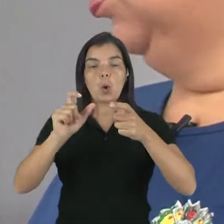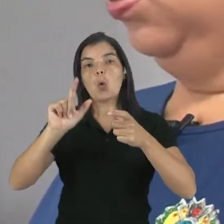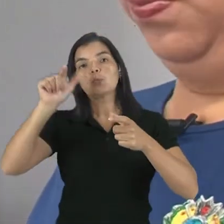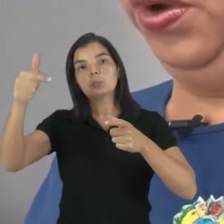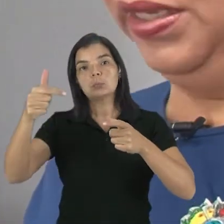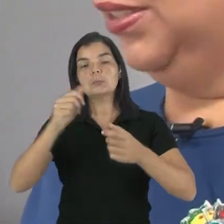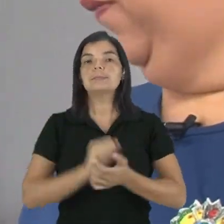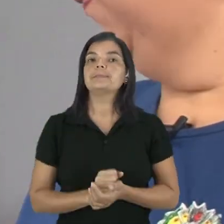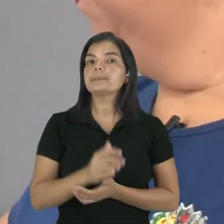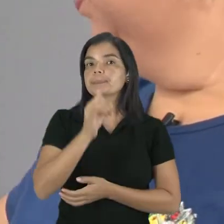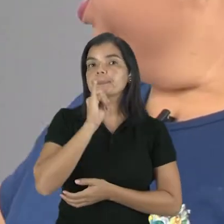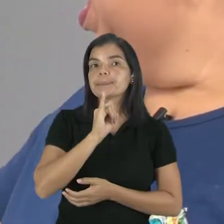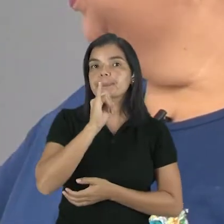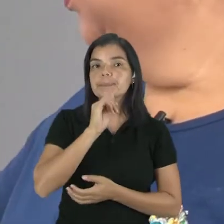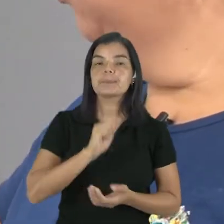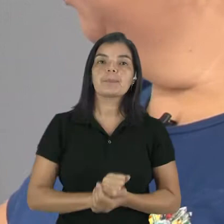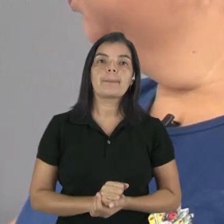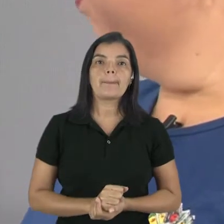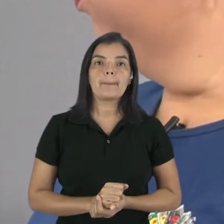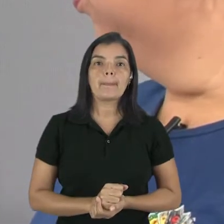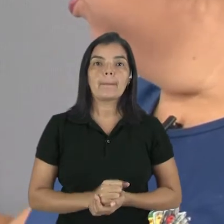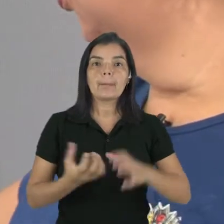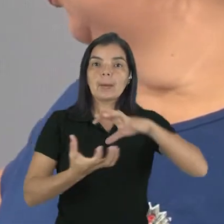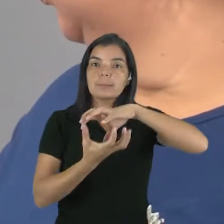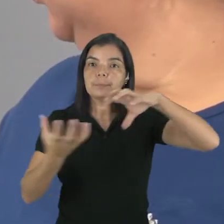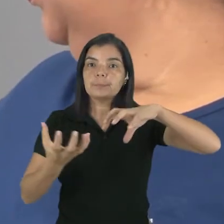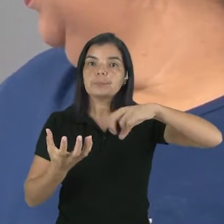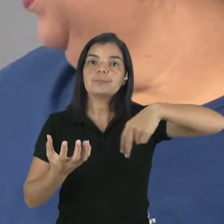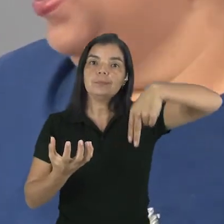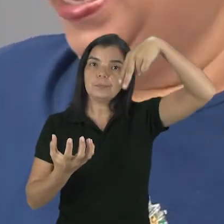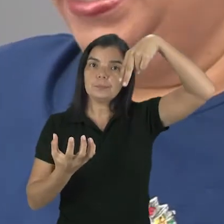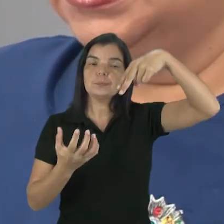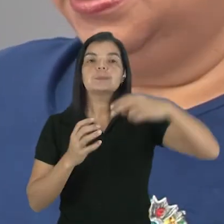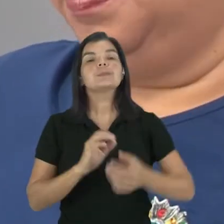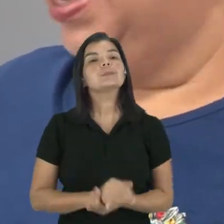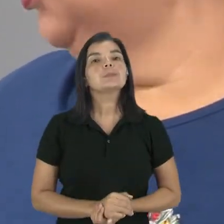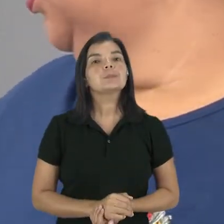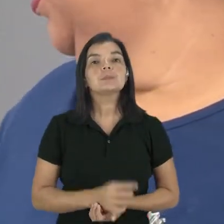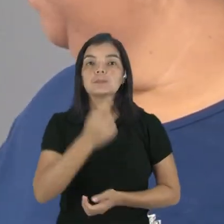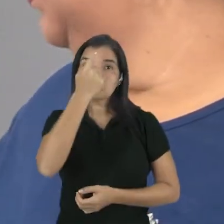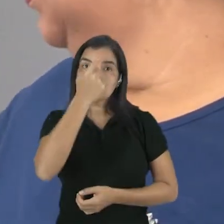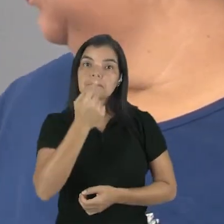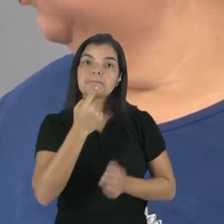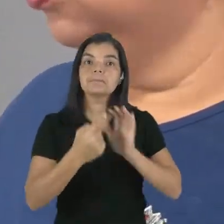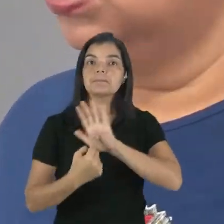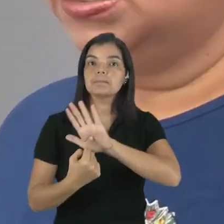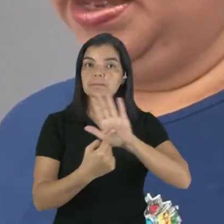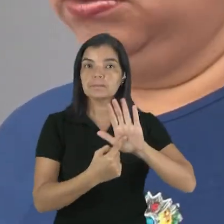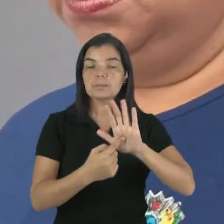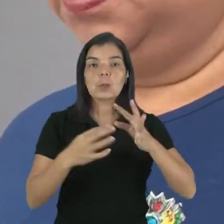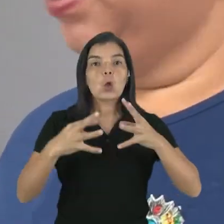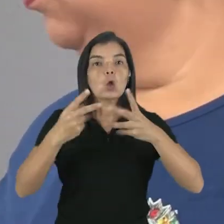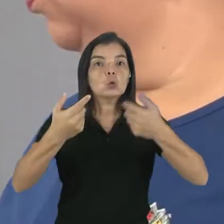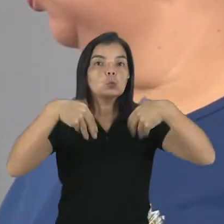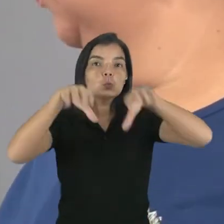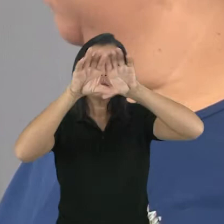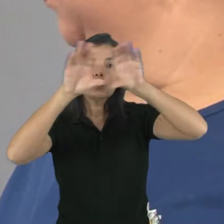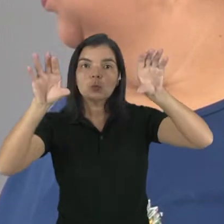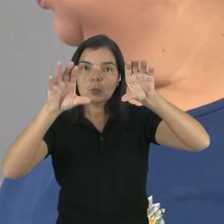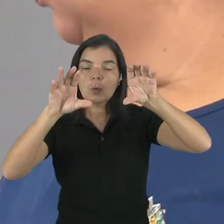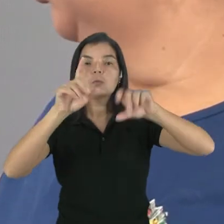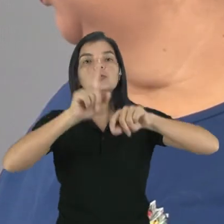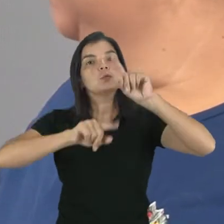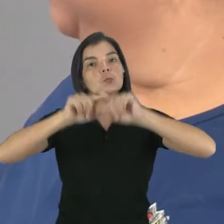outro. Por exemplo, aqui no hemisfério norte, essa imagem representa todo o céu do hemisfério